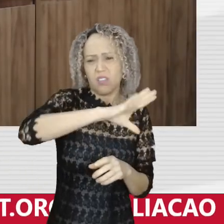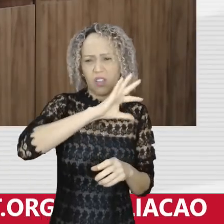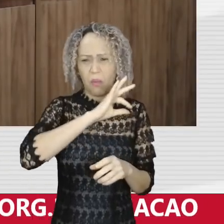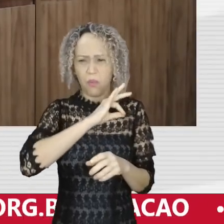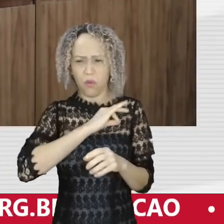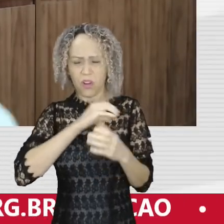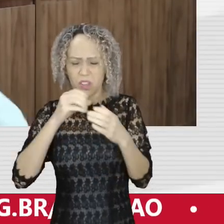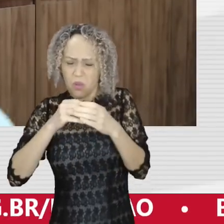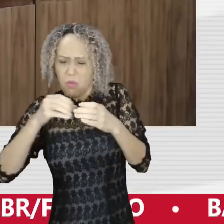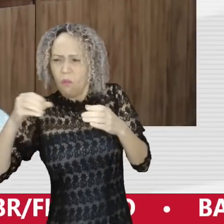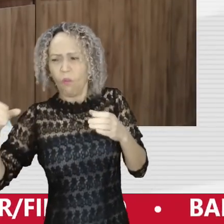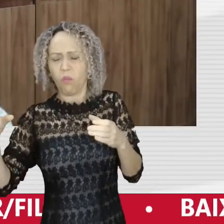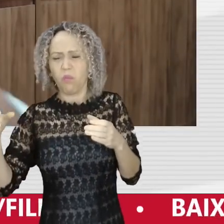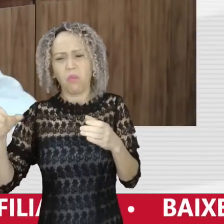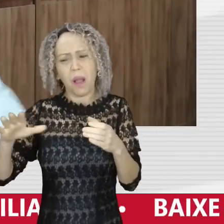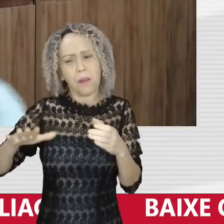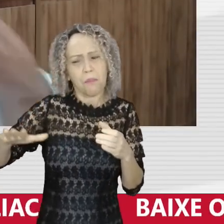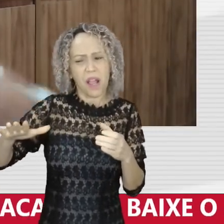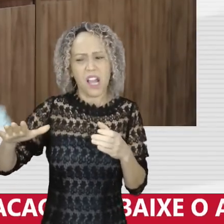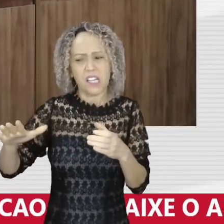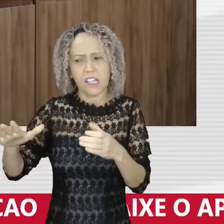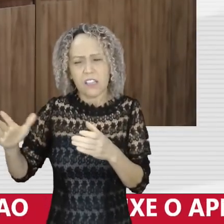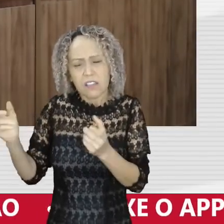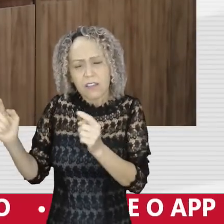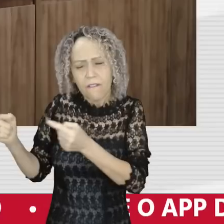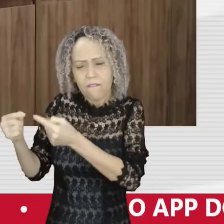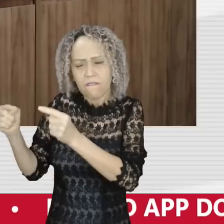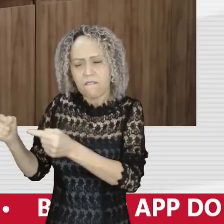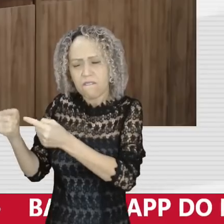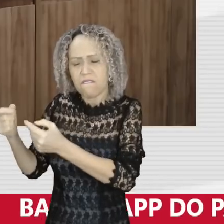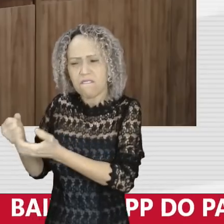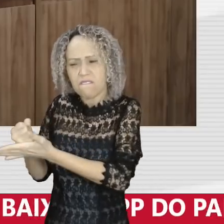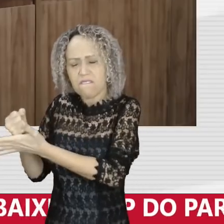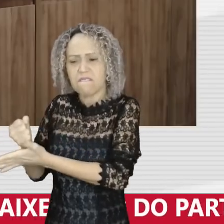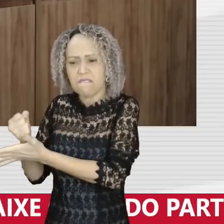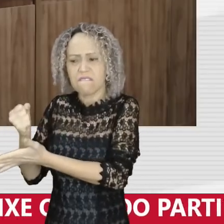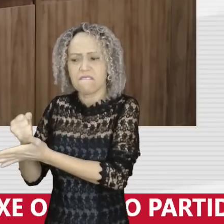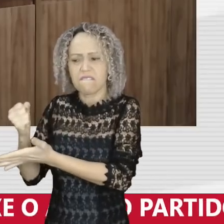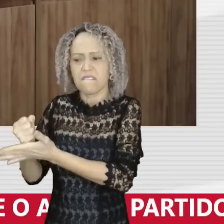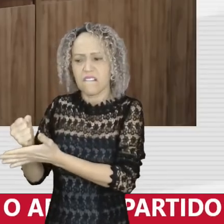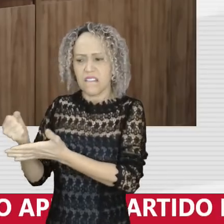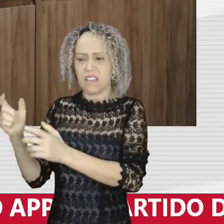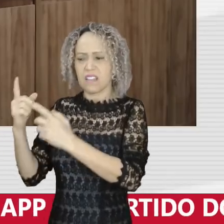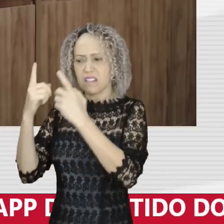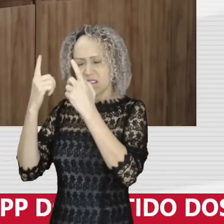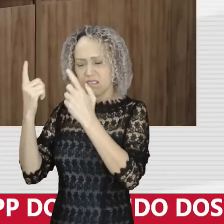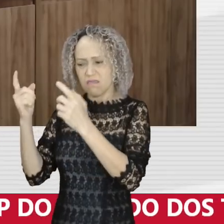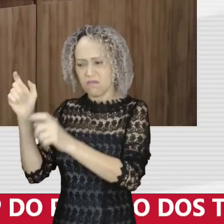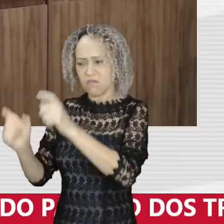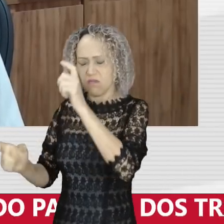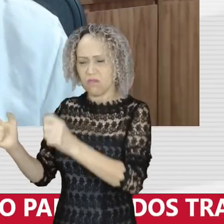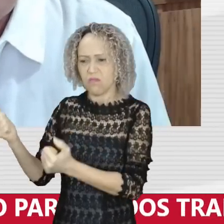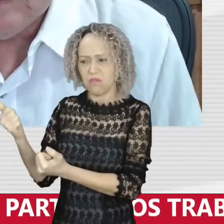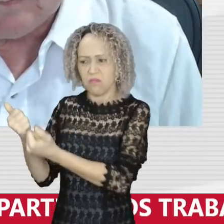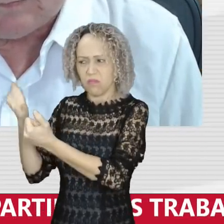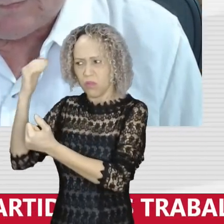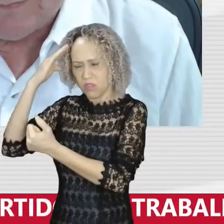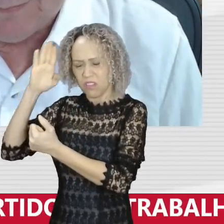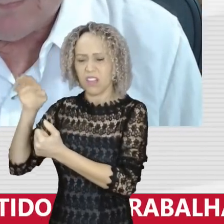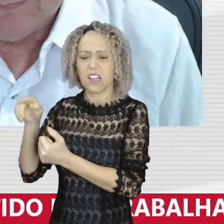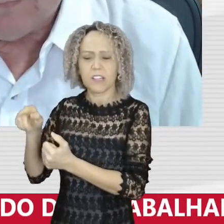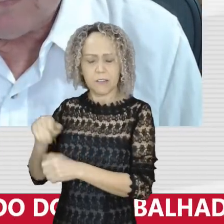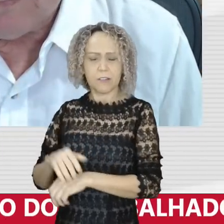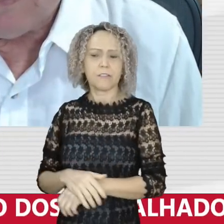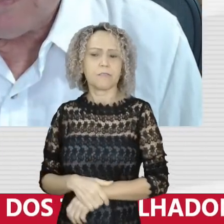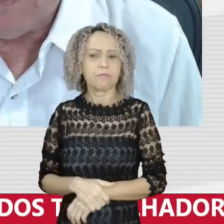com essa violência? Você sente isso? Dá para a gente imaginar que isso ocorra? Como é que você vê isso? Olha, você perguntar isso a